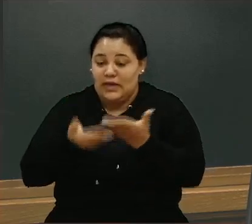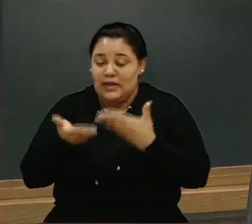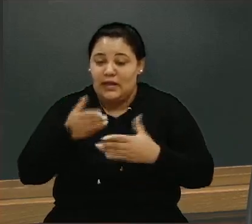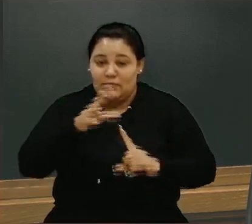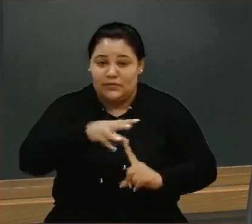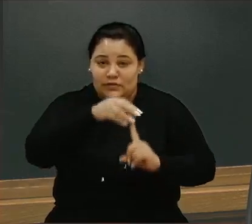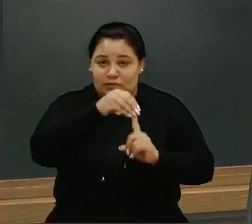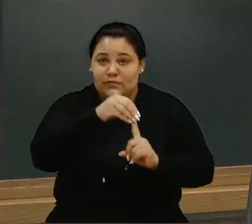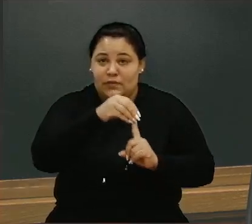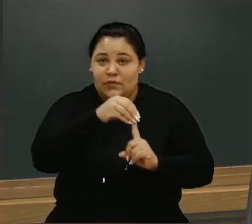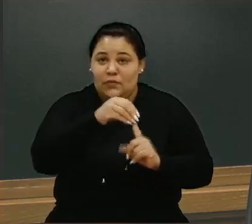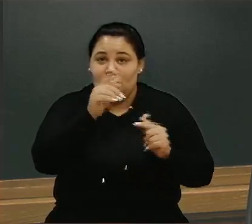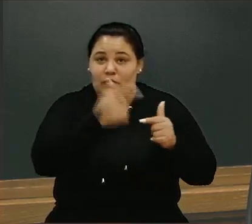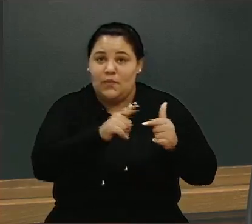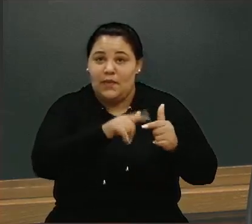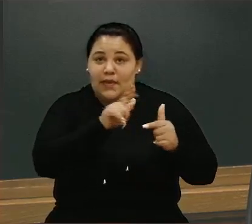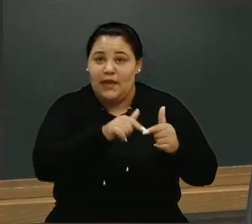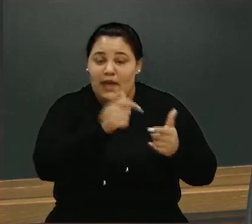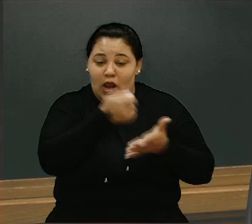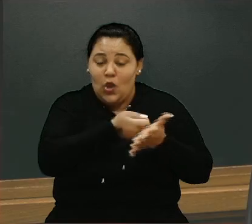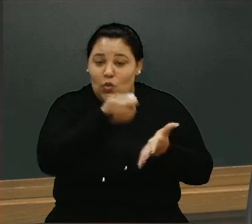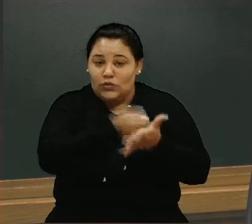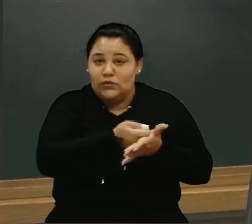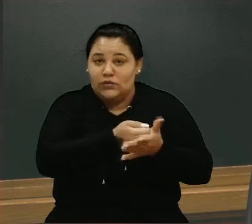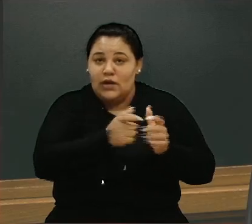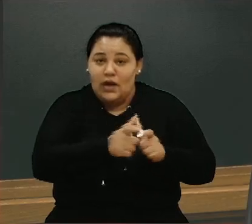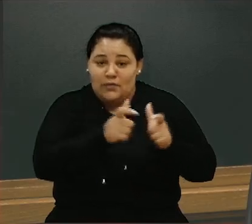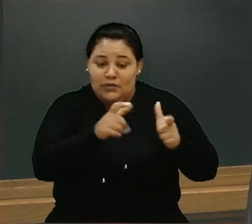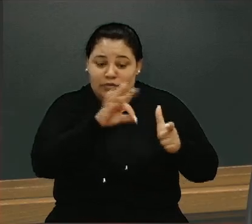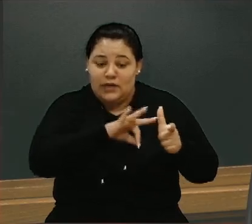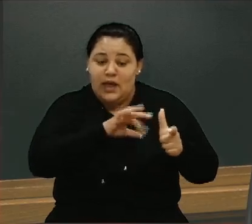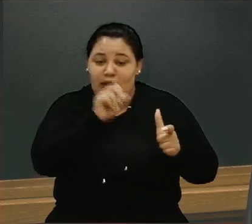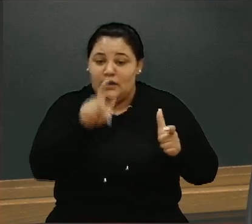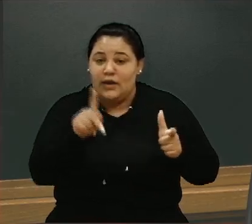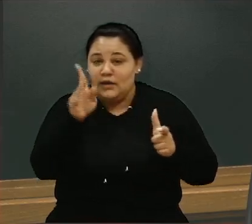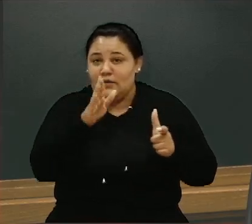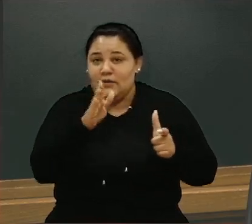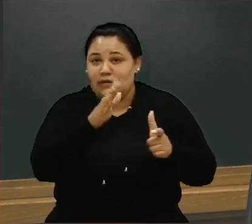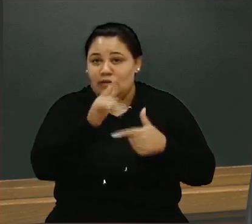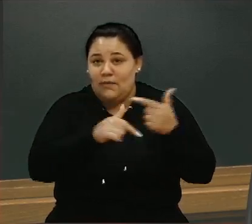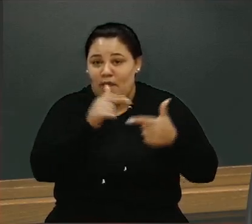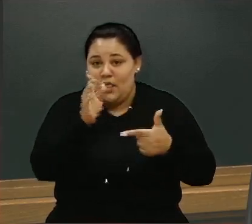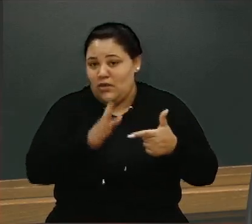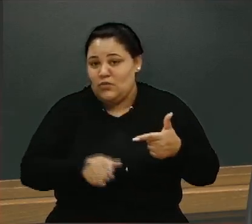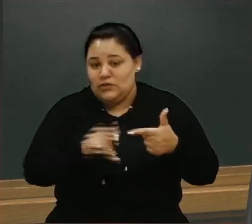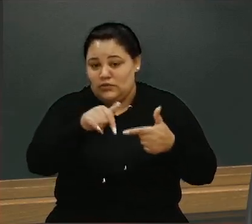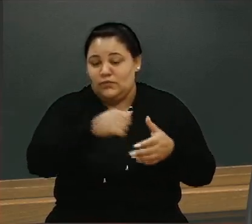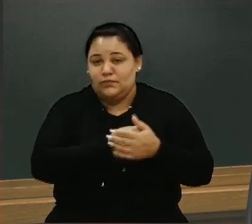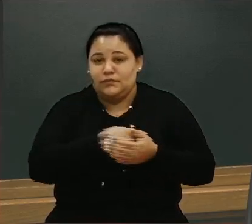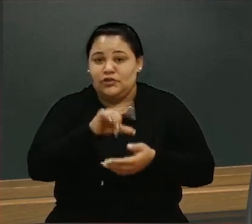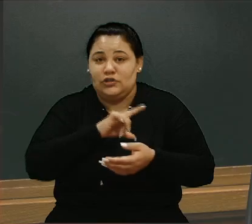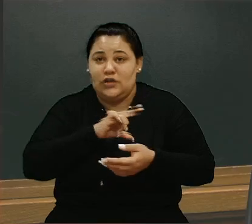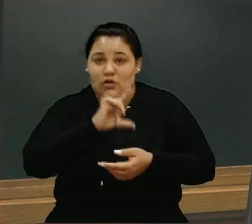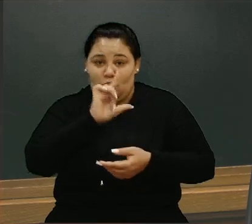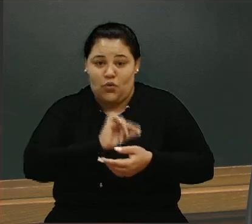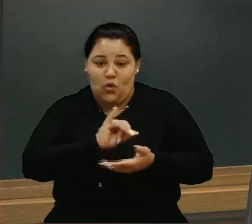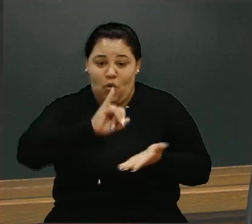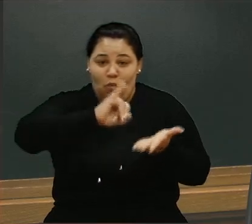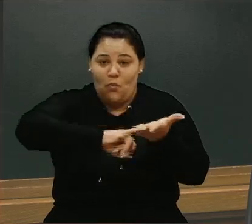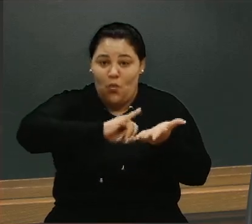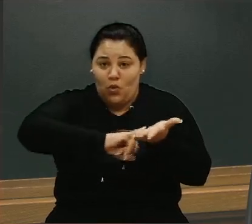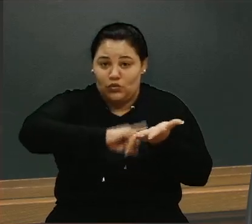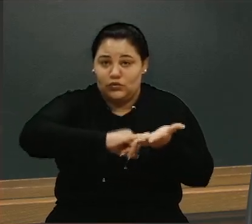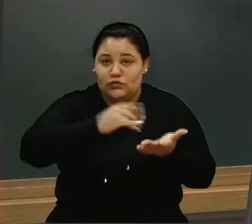que eu tenho na minha vida, que é aumentar o salário de quem trabalha no Brasil. E quando a gente tem uma redução do imposto de renda